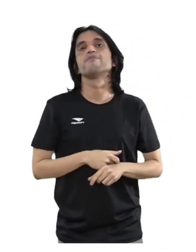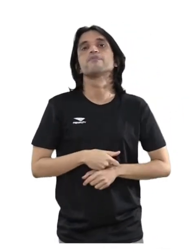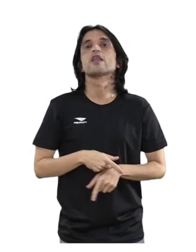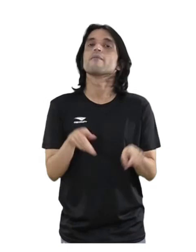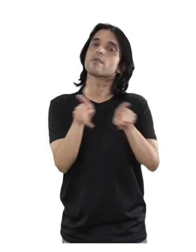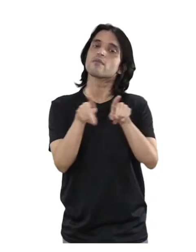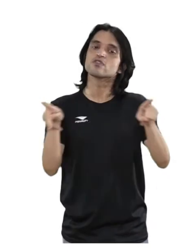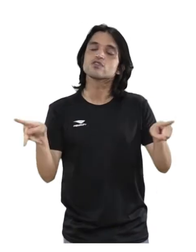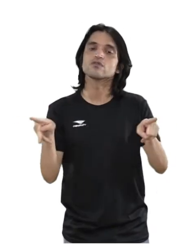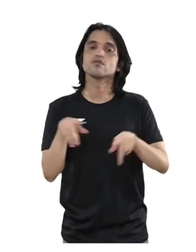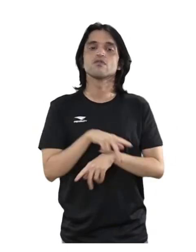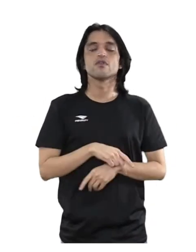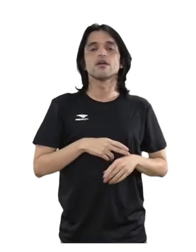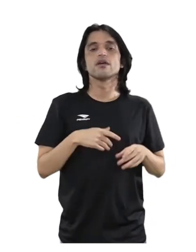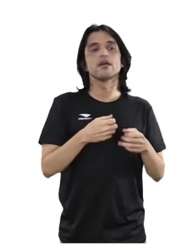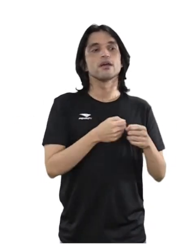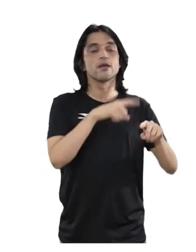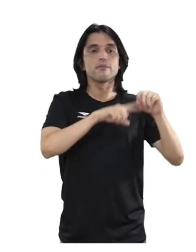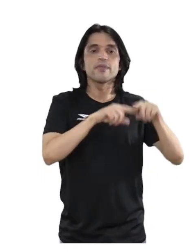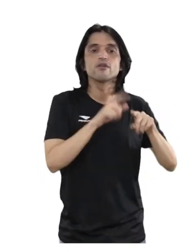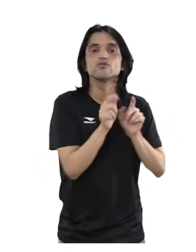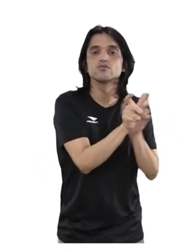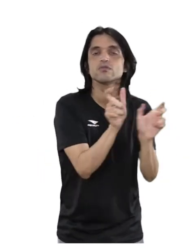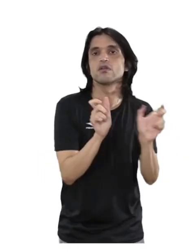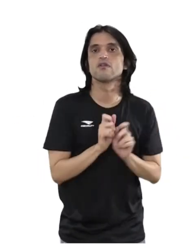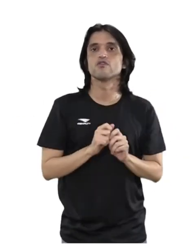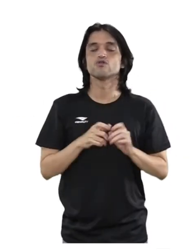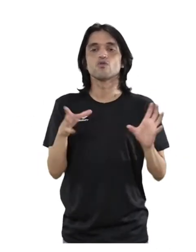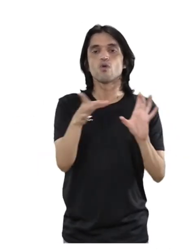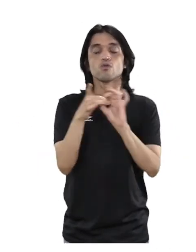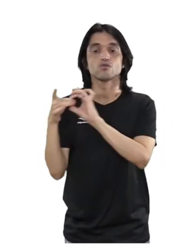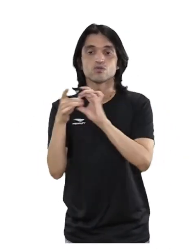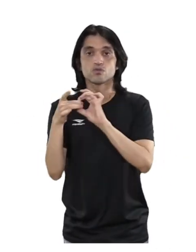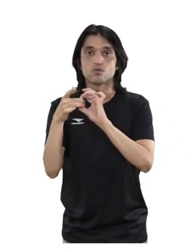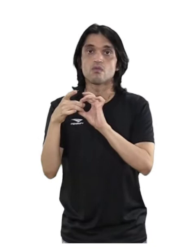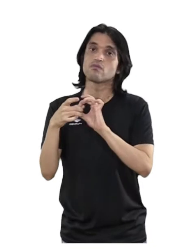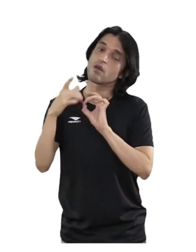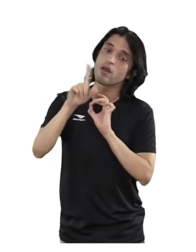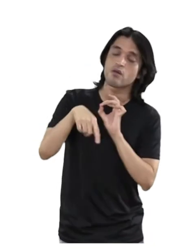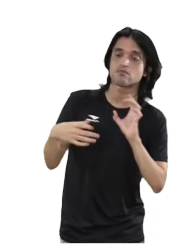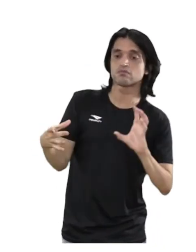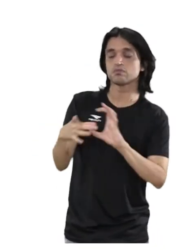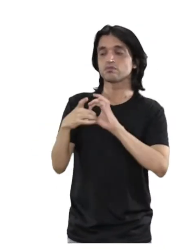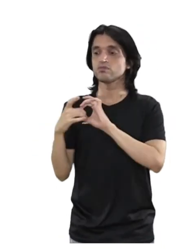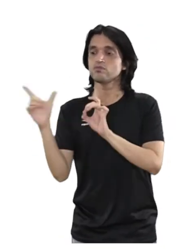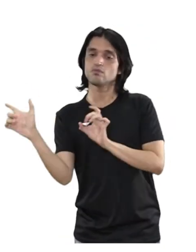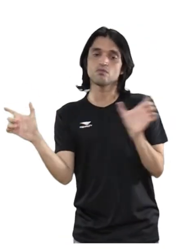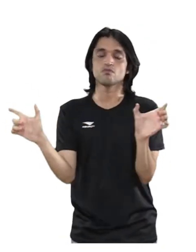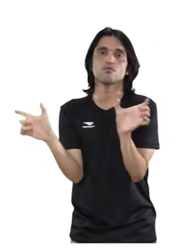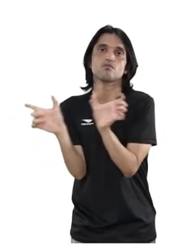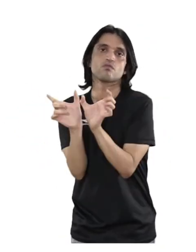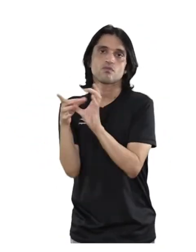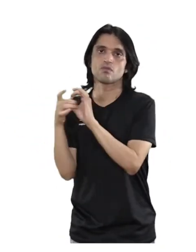termos semelhantes em uma oração. Interjeição, palavras invariáveis, usadas para